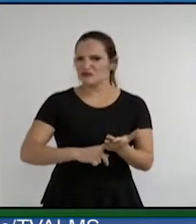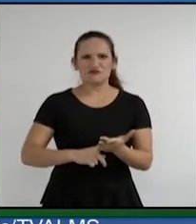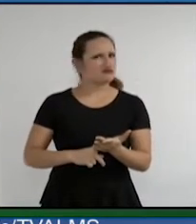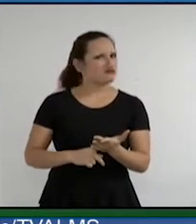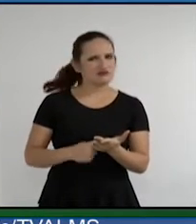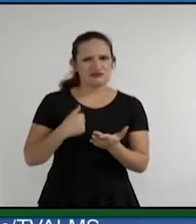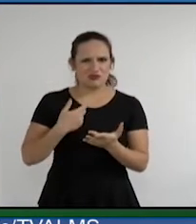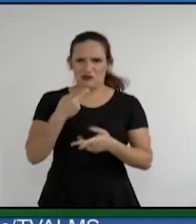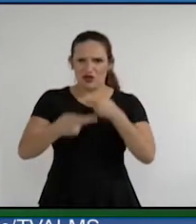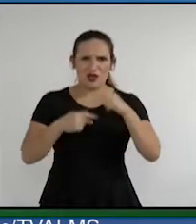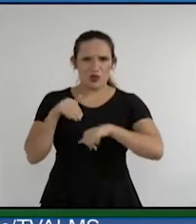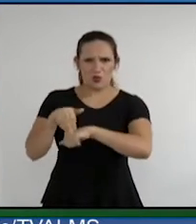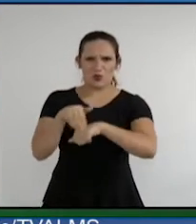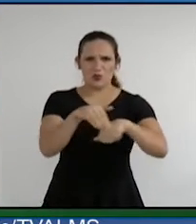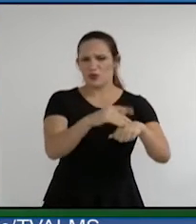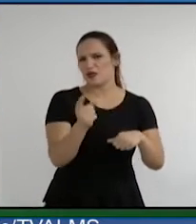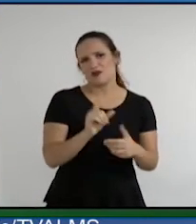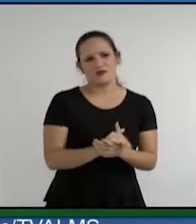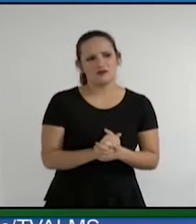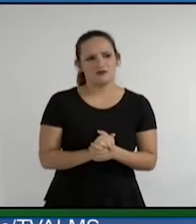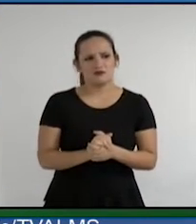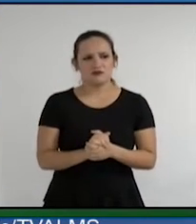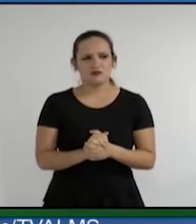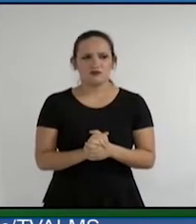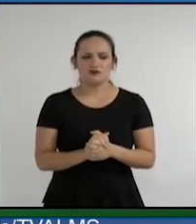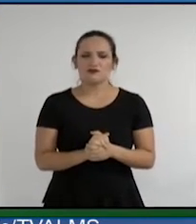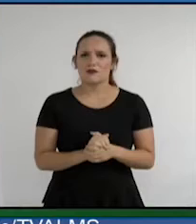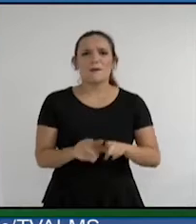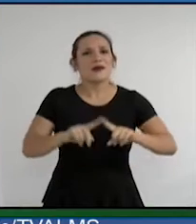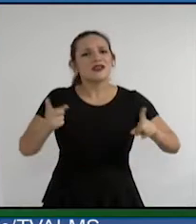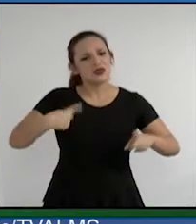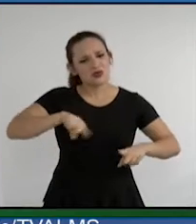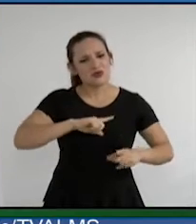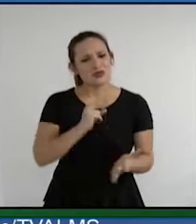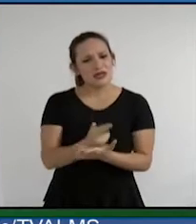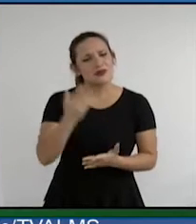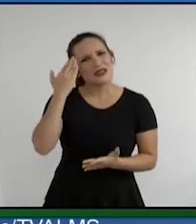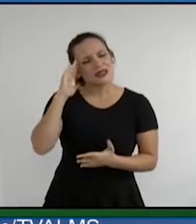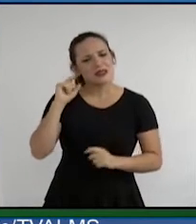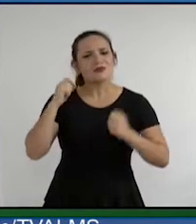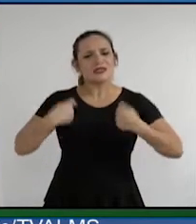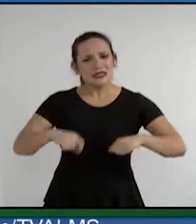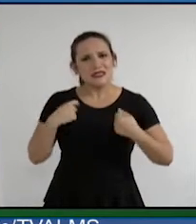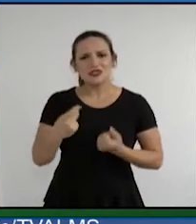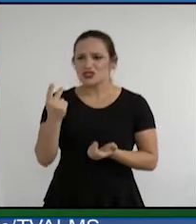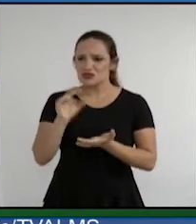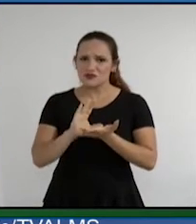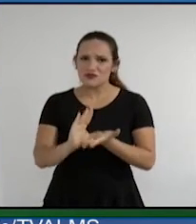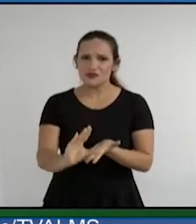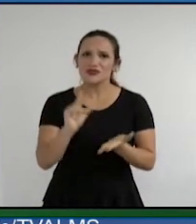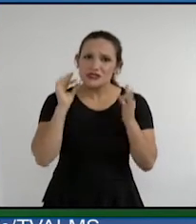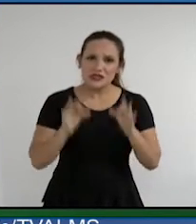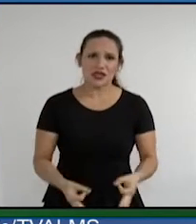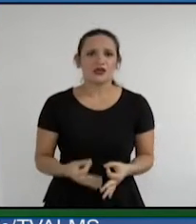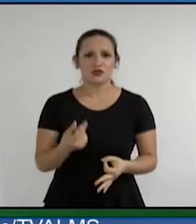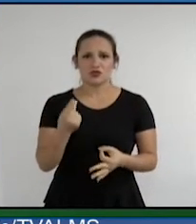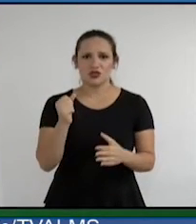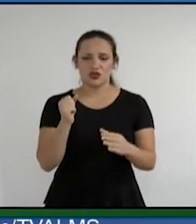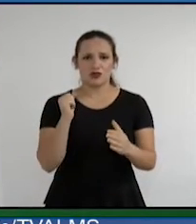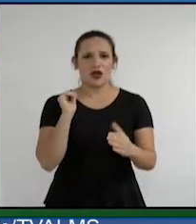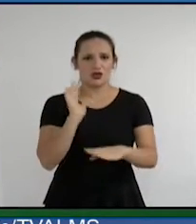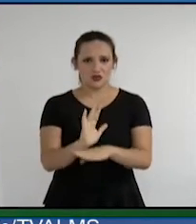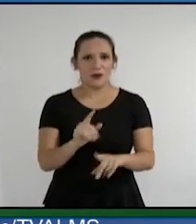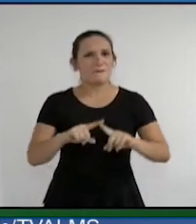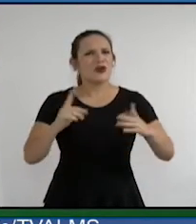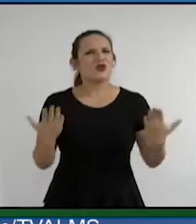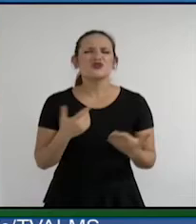firme. Nós entendíamos que tinha que sair definido como é que seria aplicado o recurso. E a impressão que nós